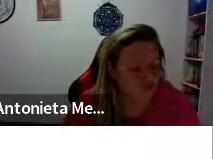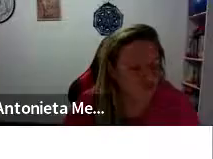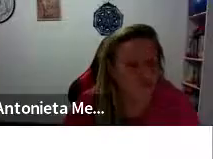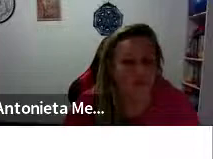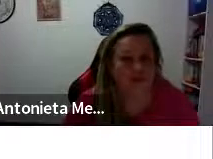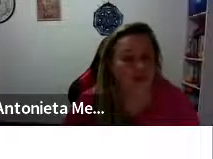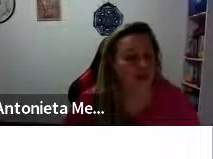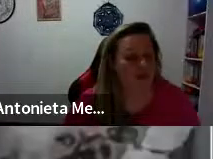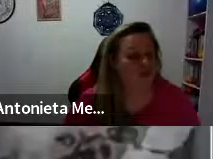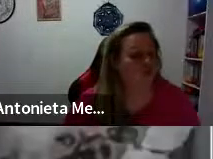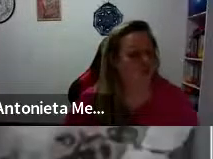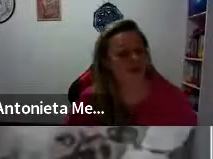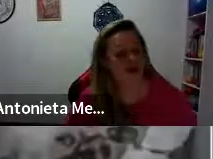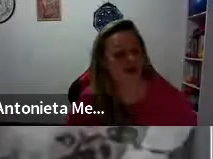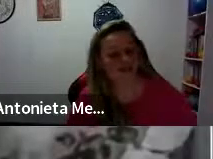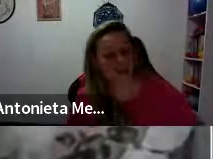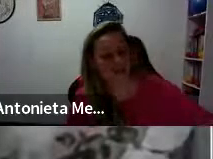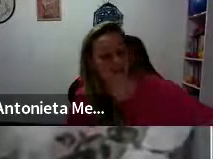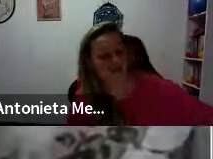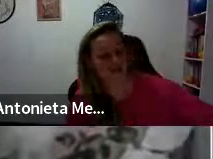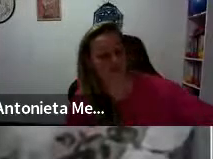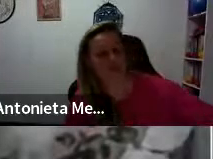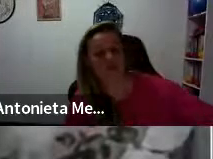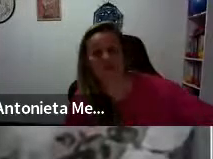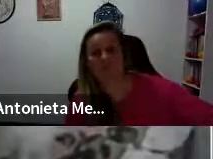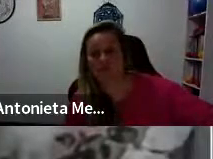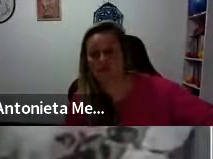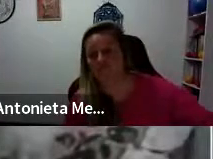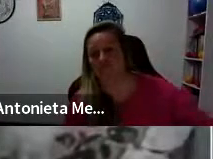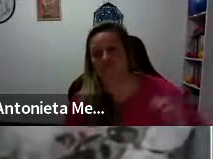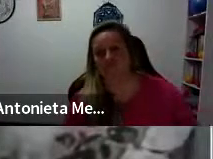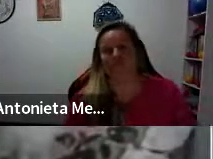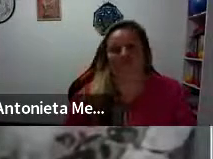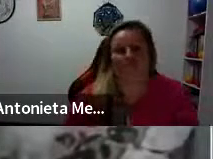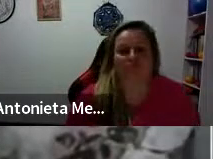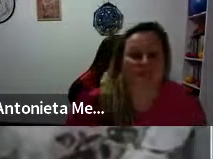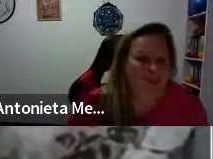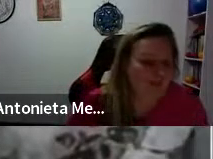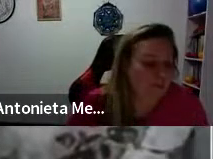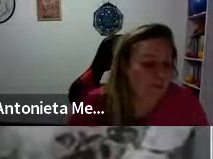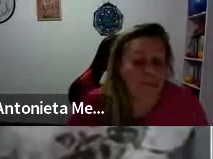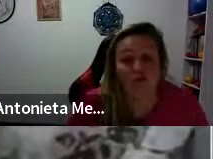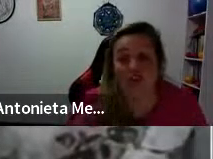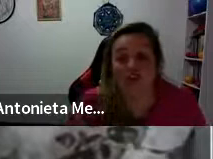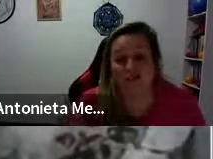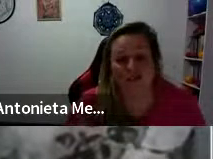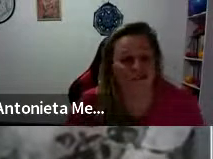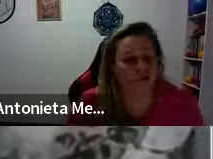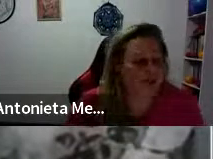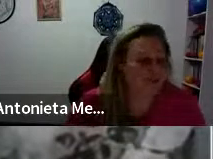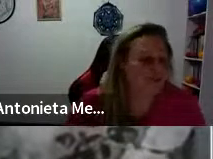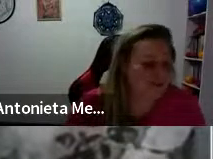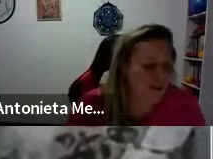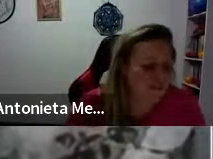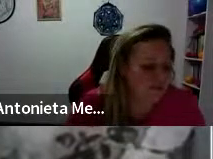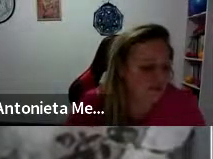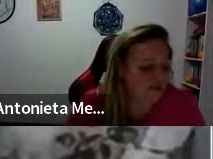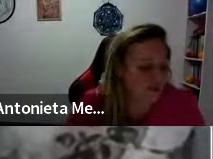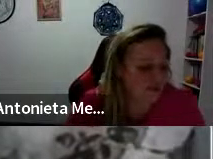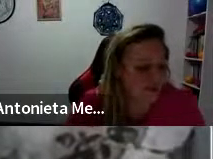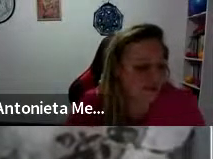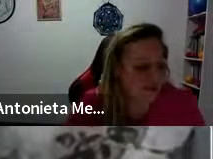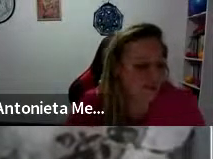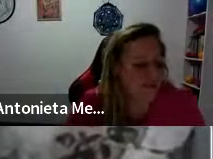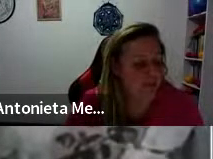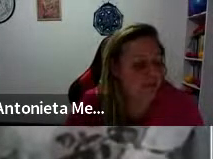vivo. Se o meu cartão de crédito está no limite, e se eu tenho, né, um cartão, é porque